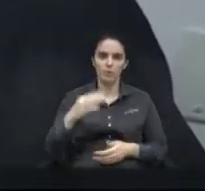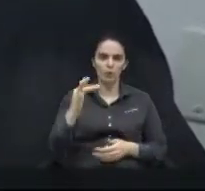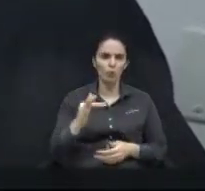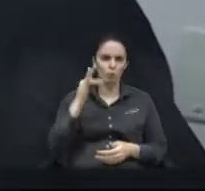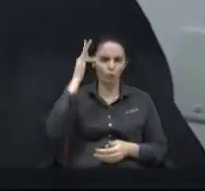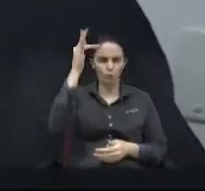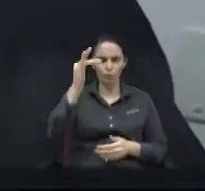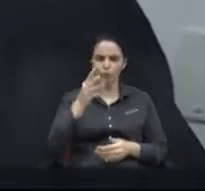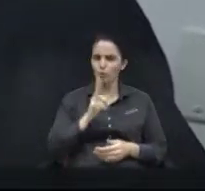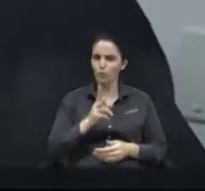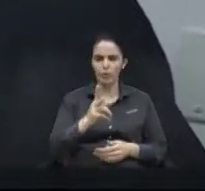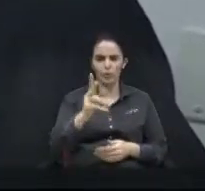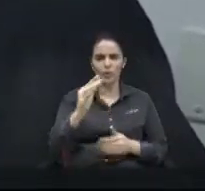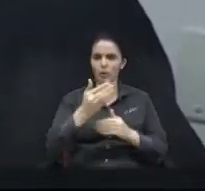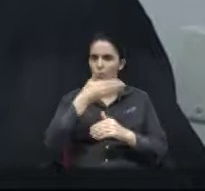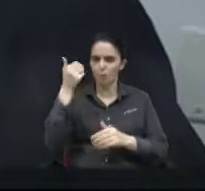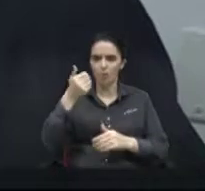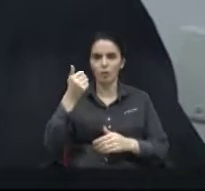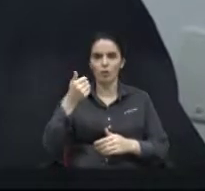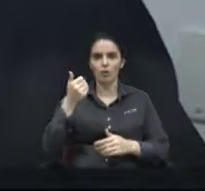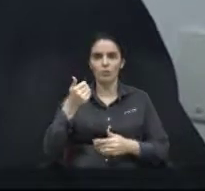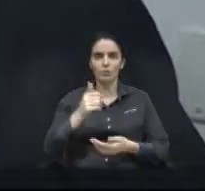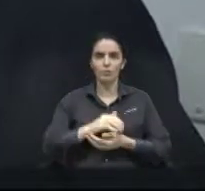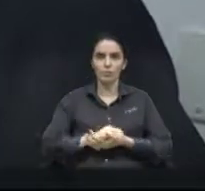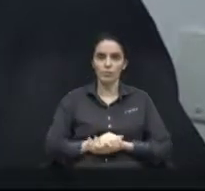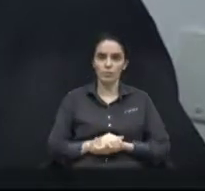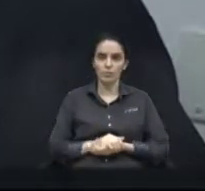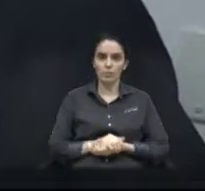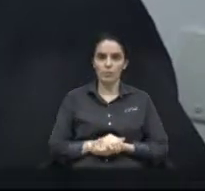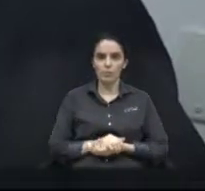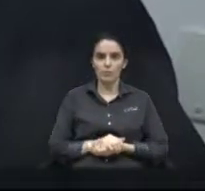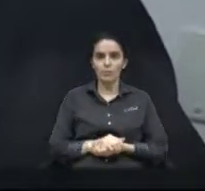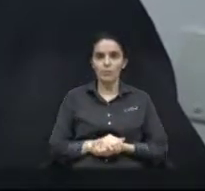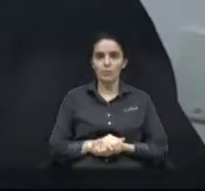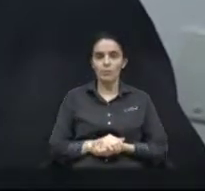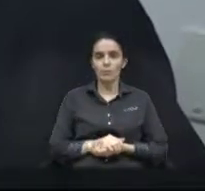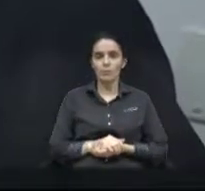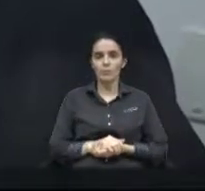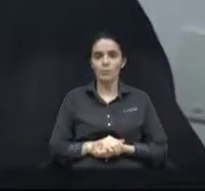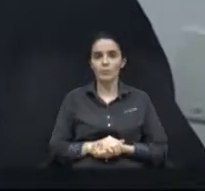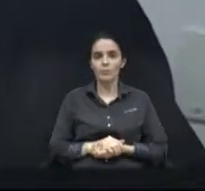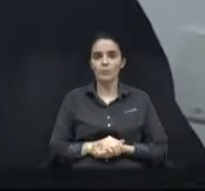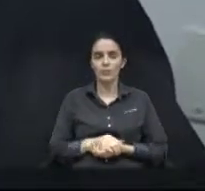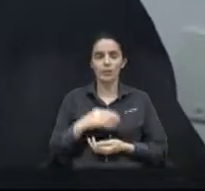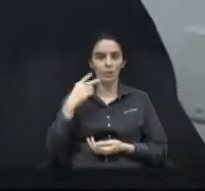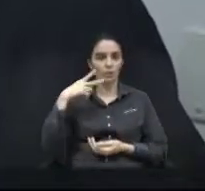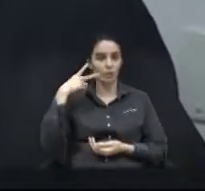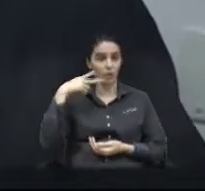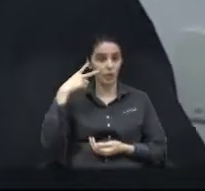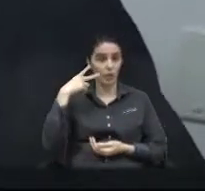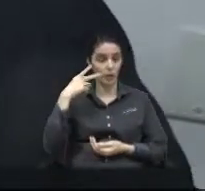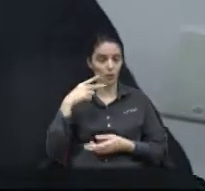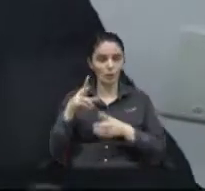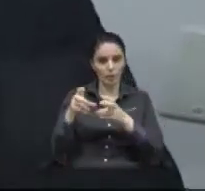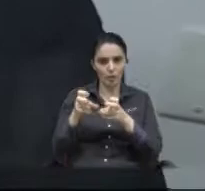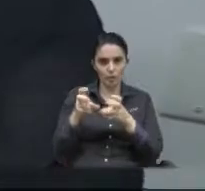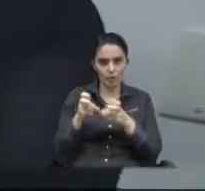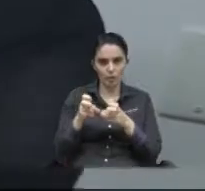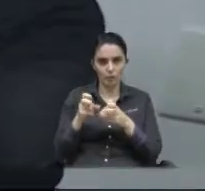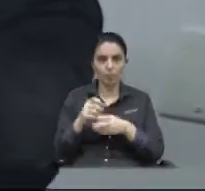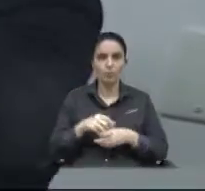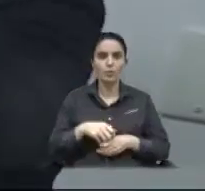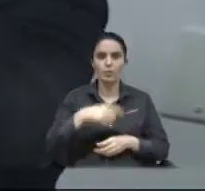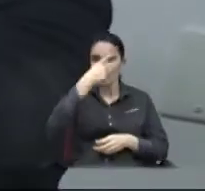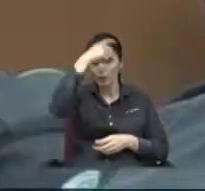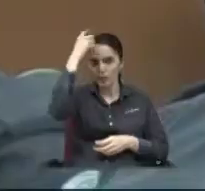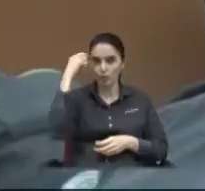da polícia militar e nosso reconhecimento não só